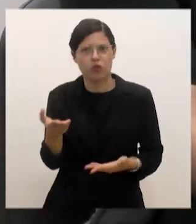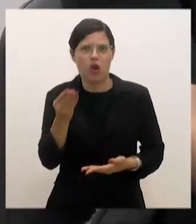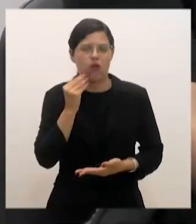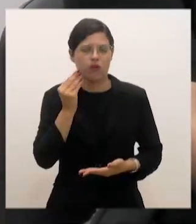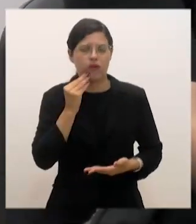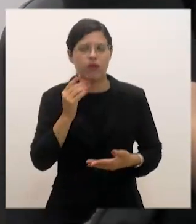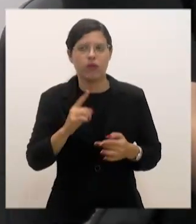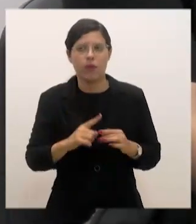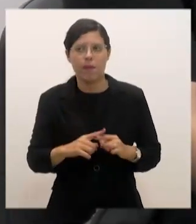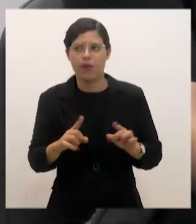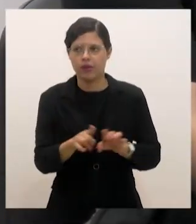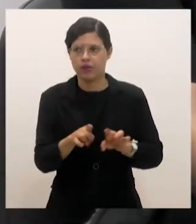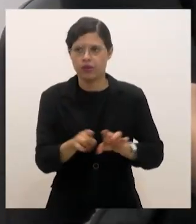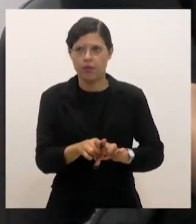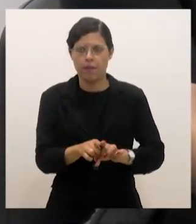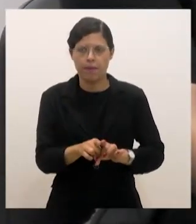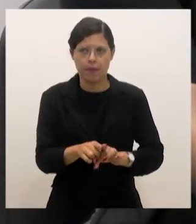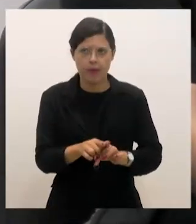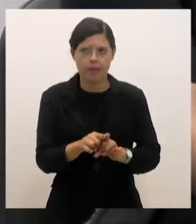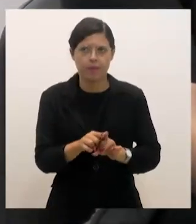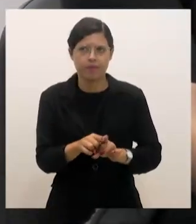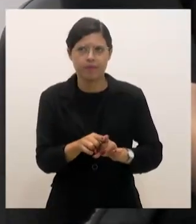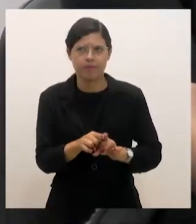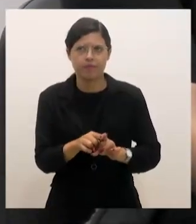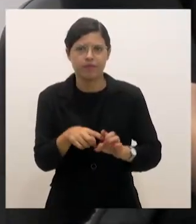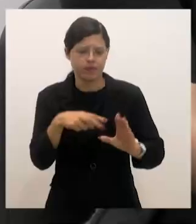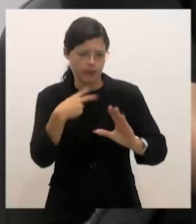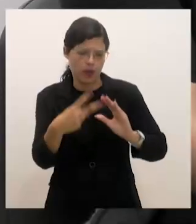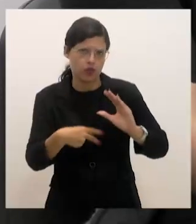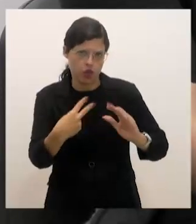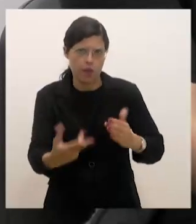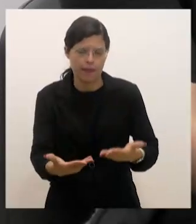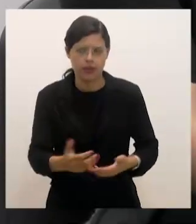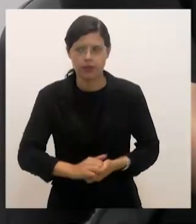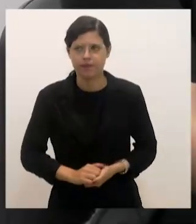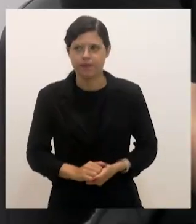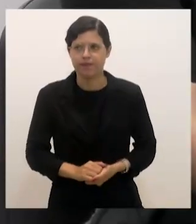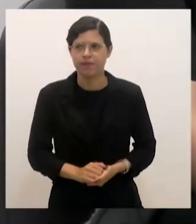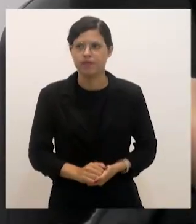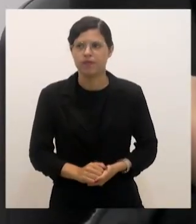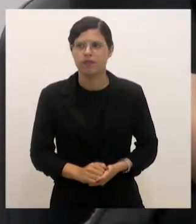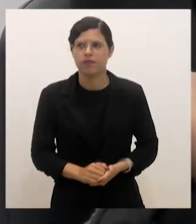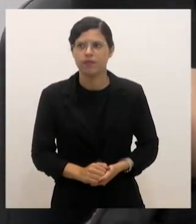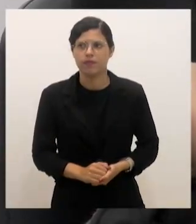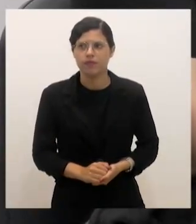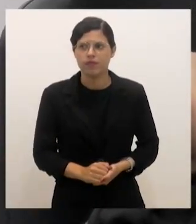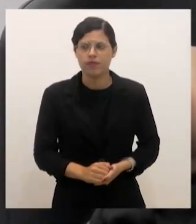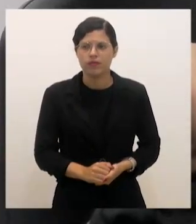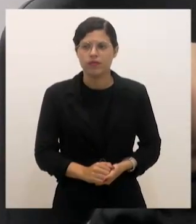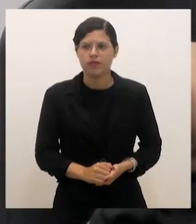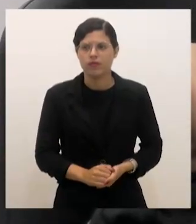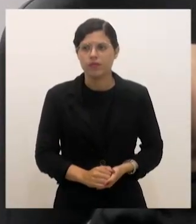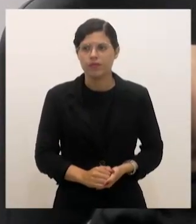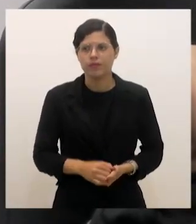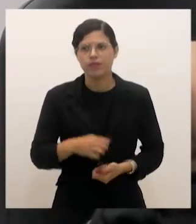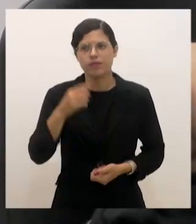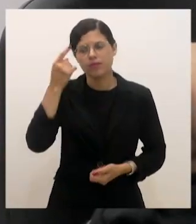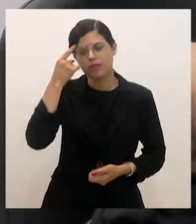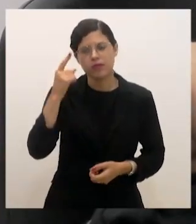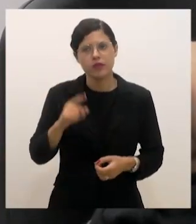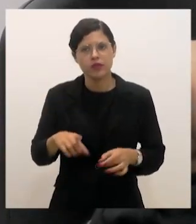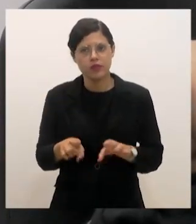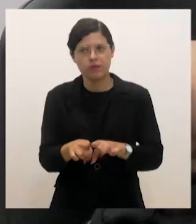mas os seus órgãos parlamentares. E não sei se isso está livre também